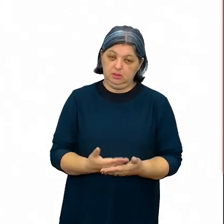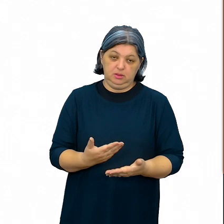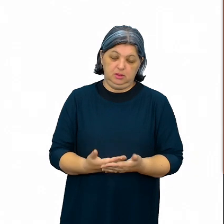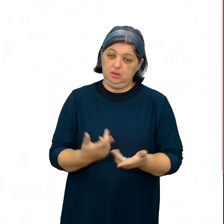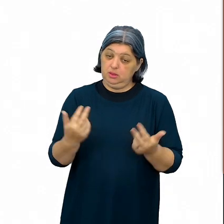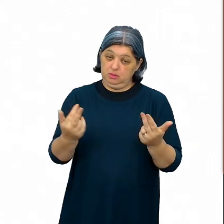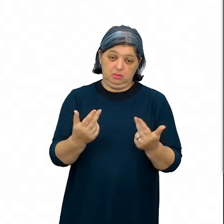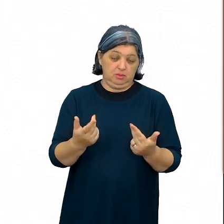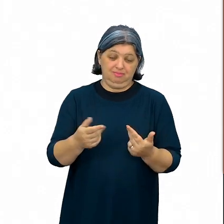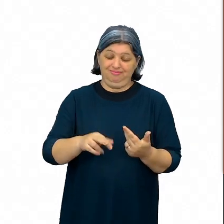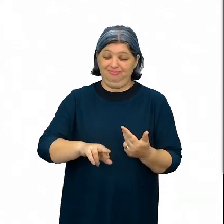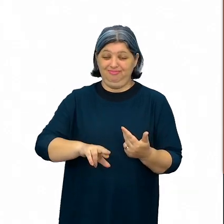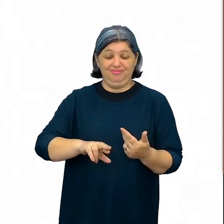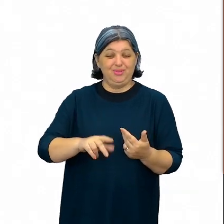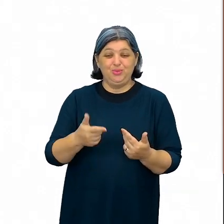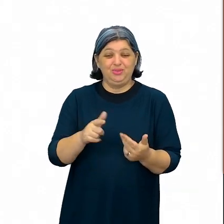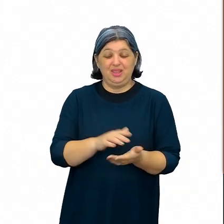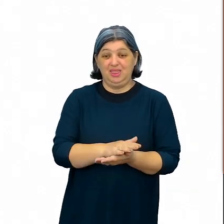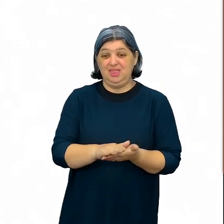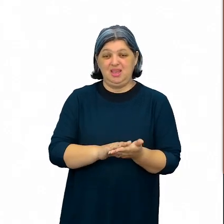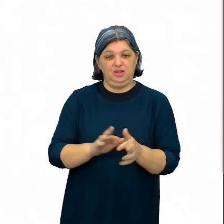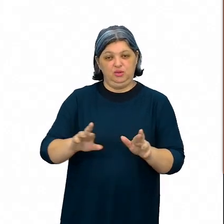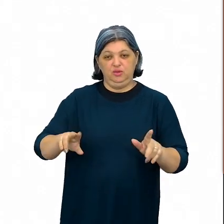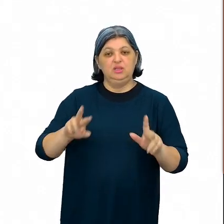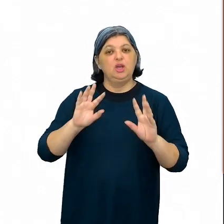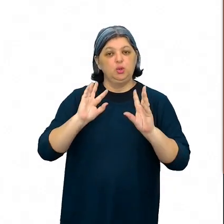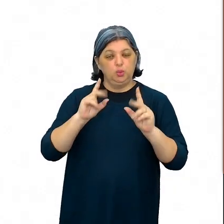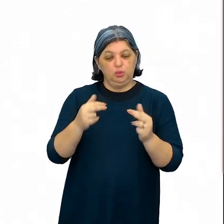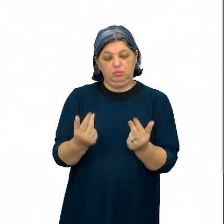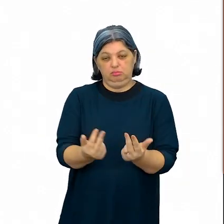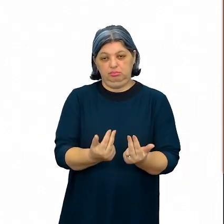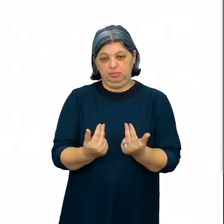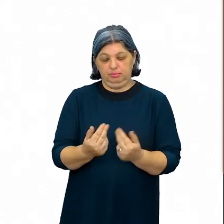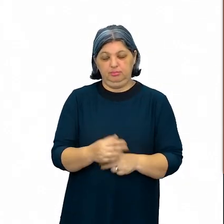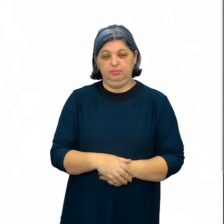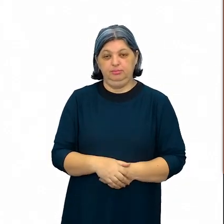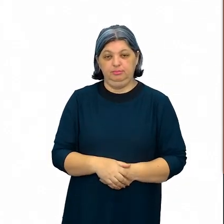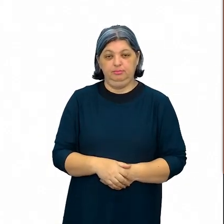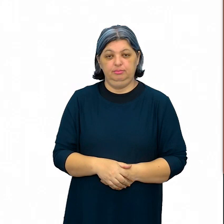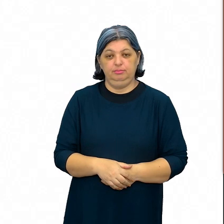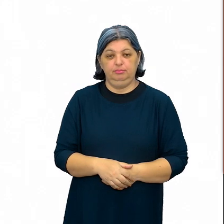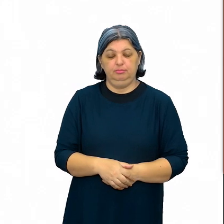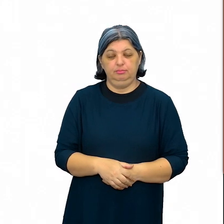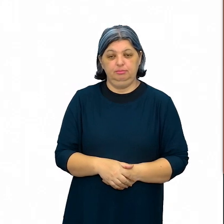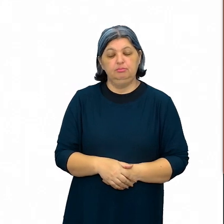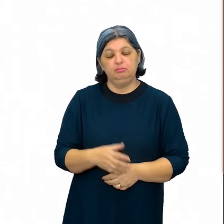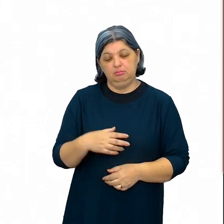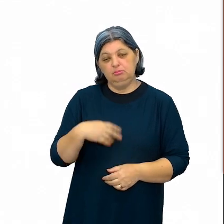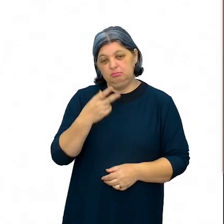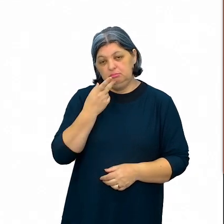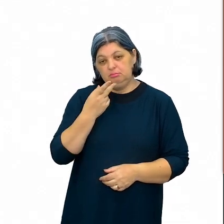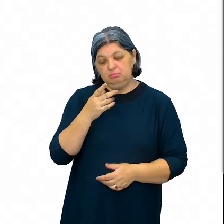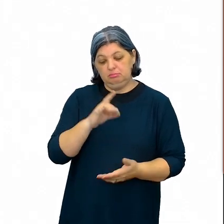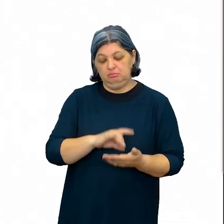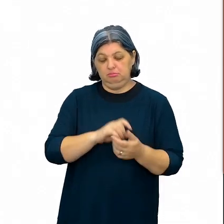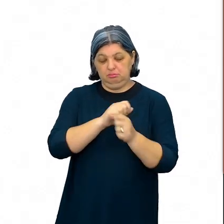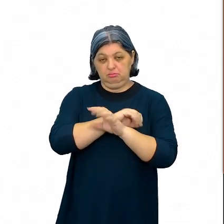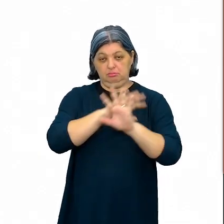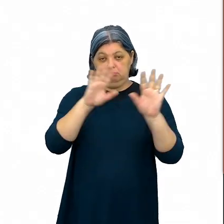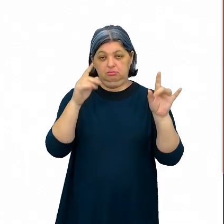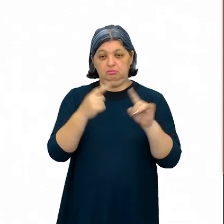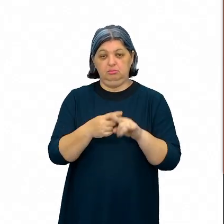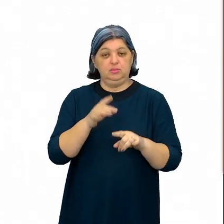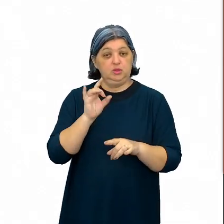não é nada de diferente tá bom então assim é eu acho que a coisa tem que ser muito muito nessa muito transparente né